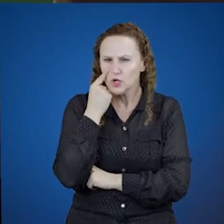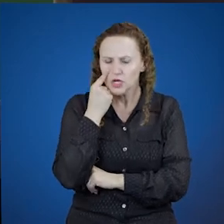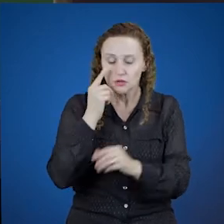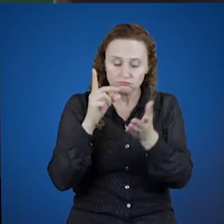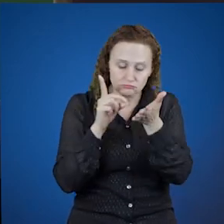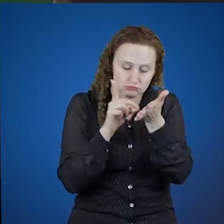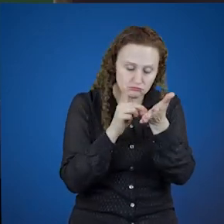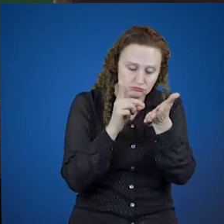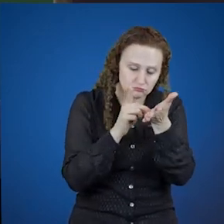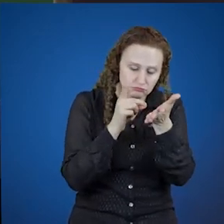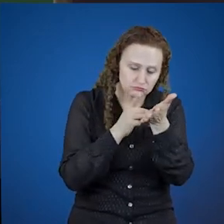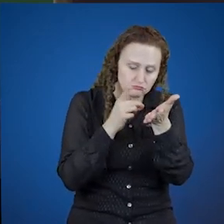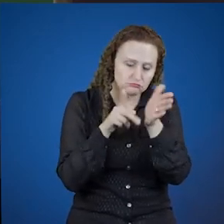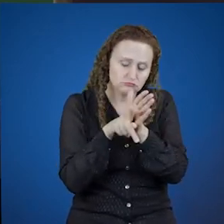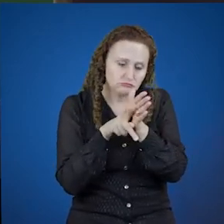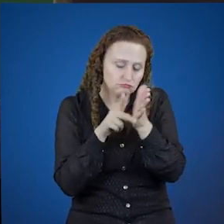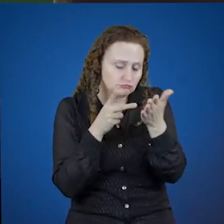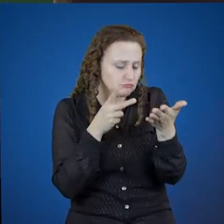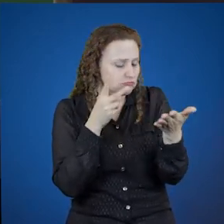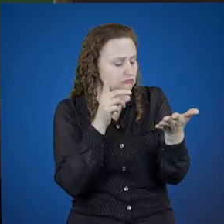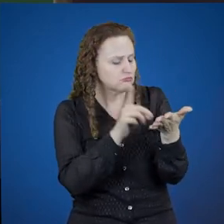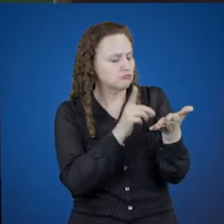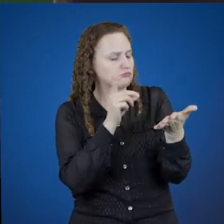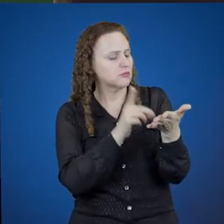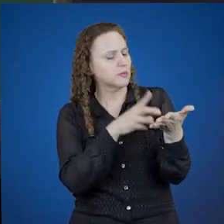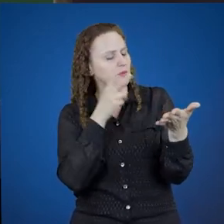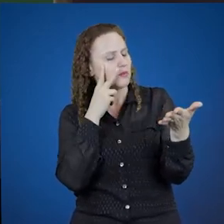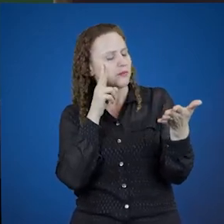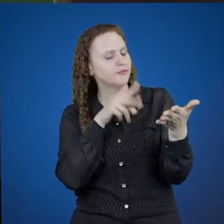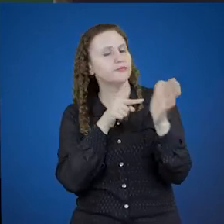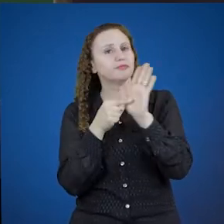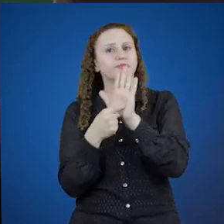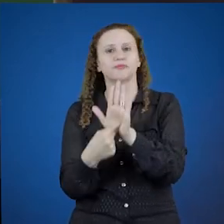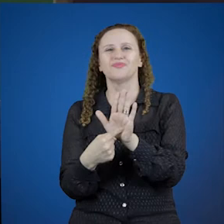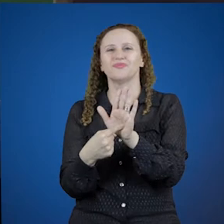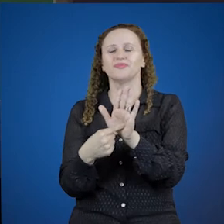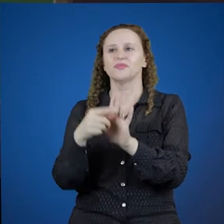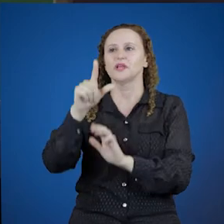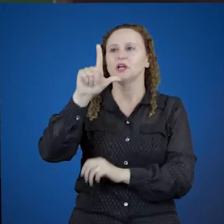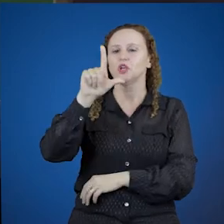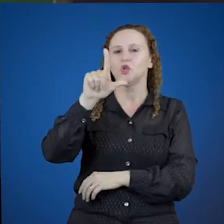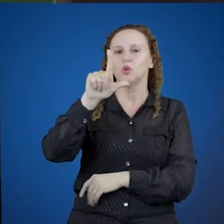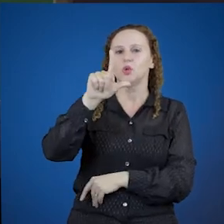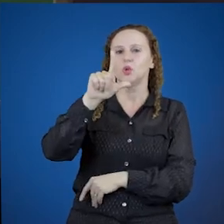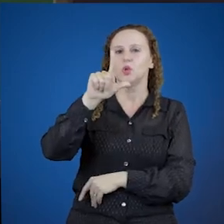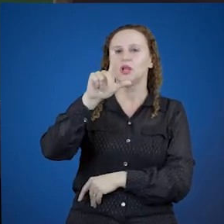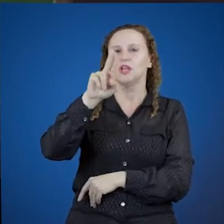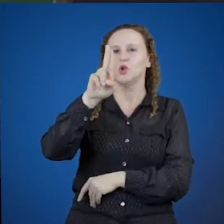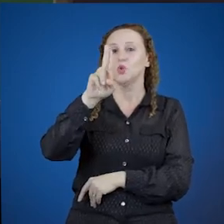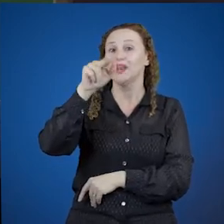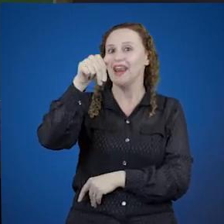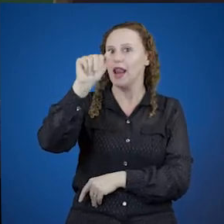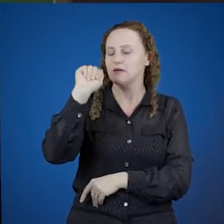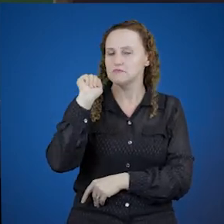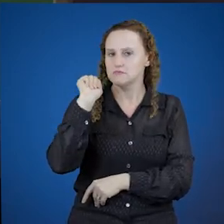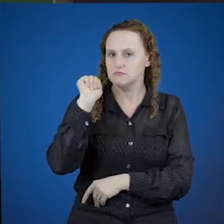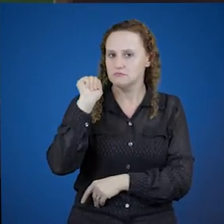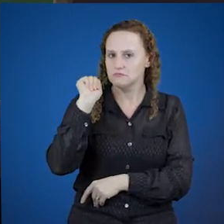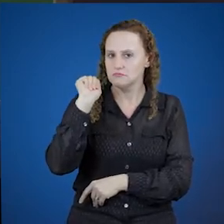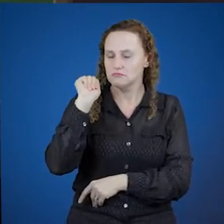lá no vocabulário no dicionário para perceber ele vai apresentar dessa forma no na